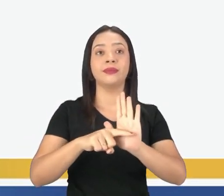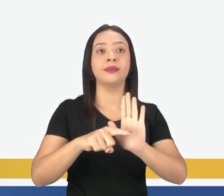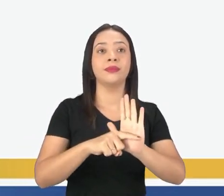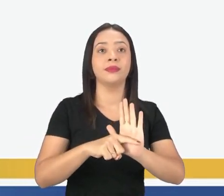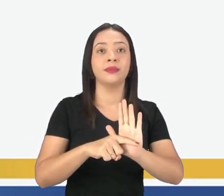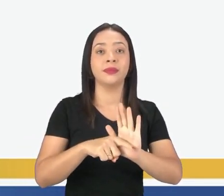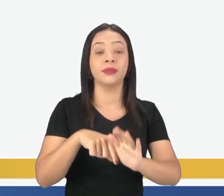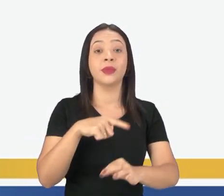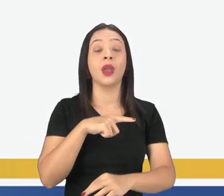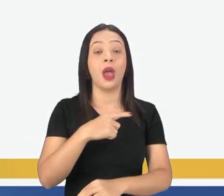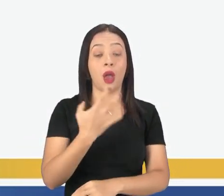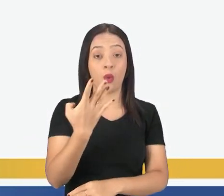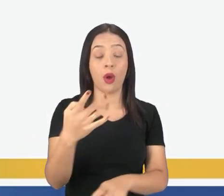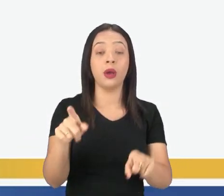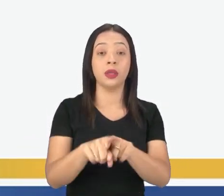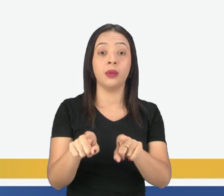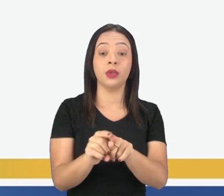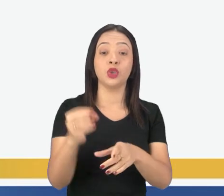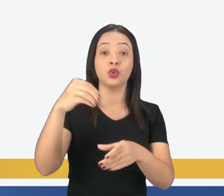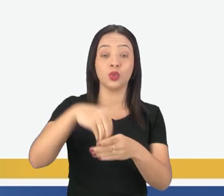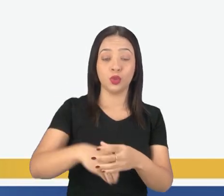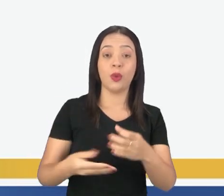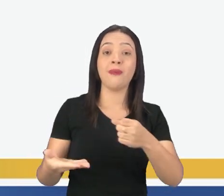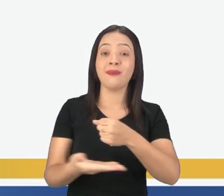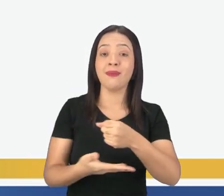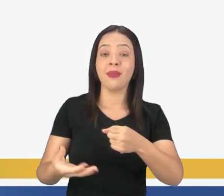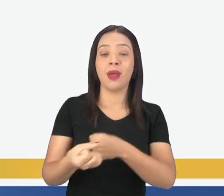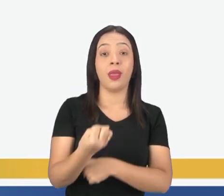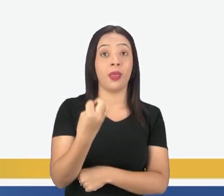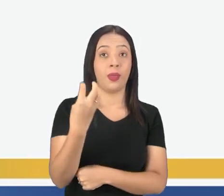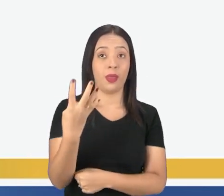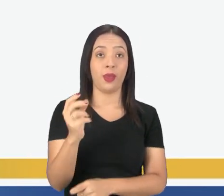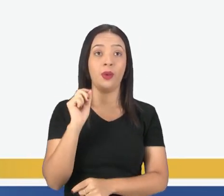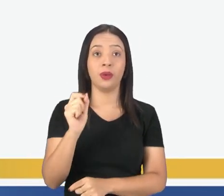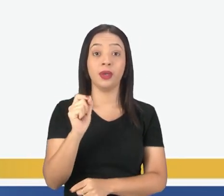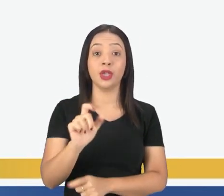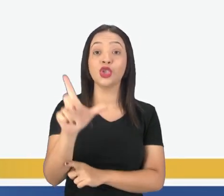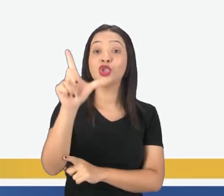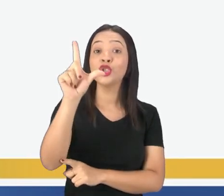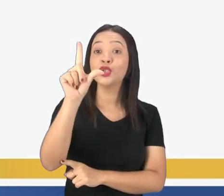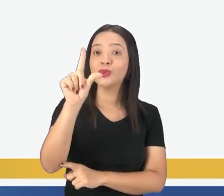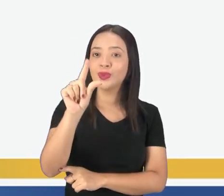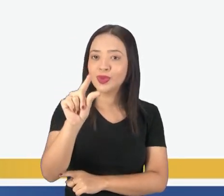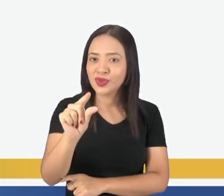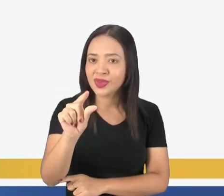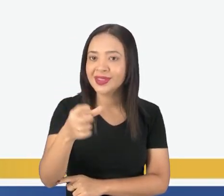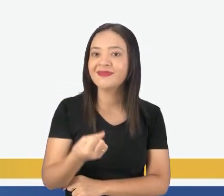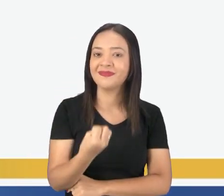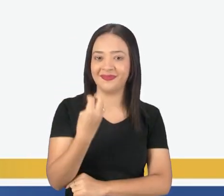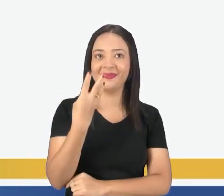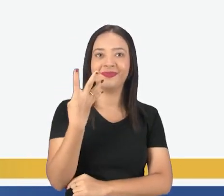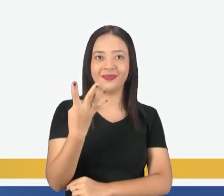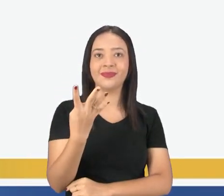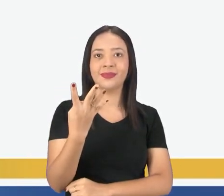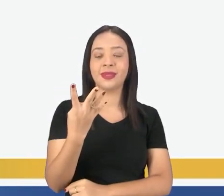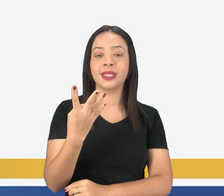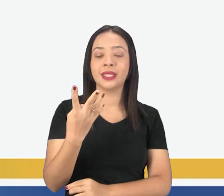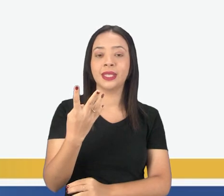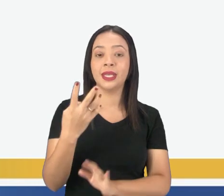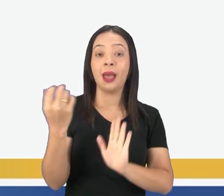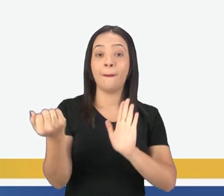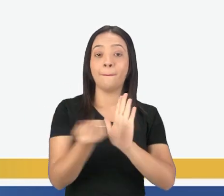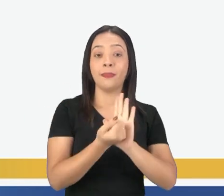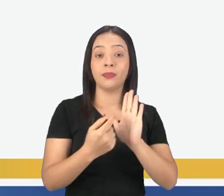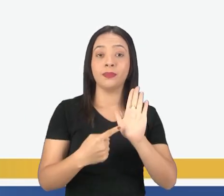É uma das 4 operações matemáticas básicas na qual diminuímos quantidades. E ela é representada